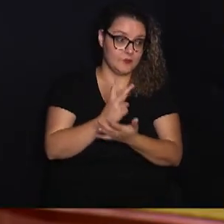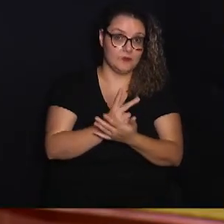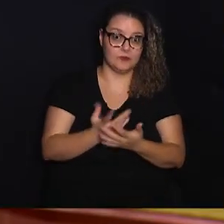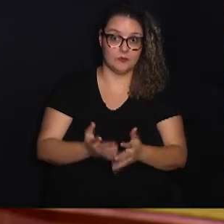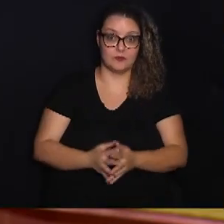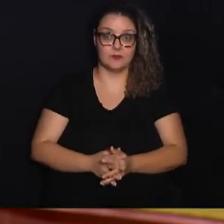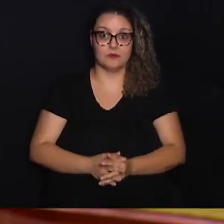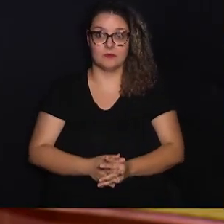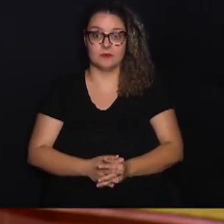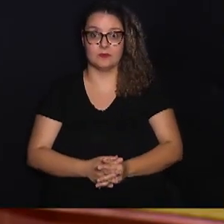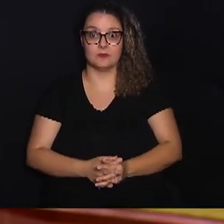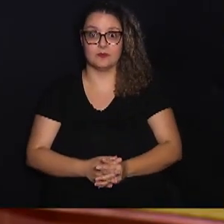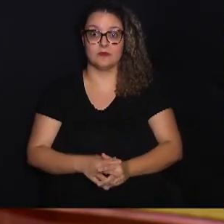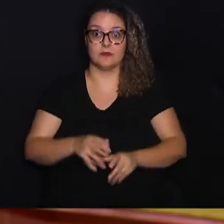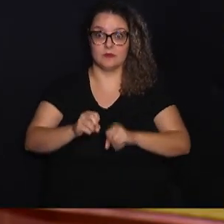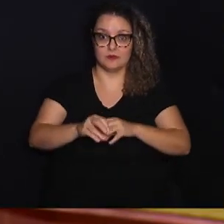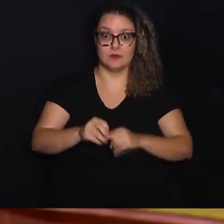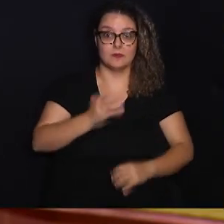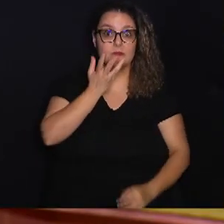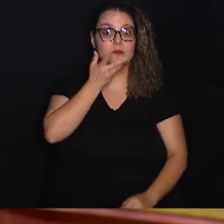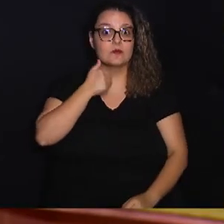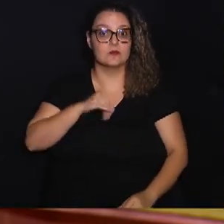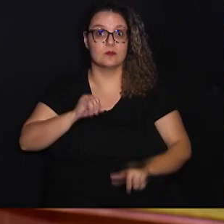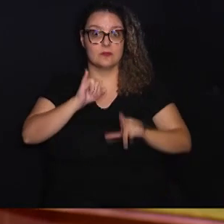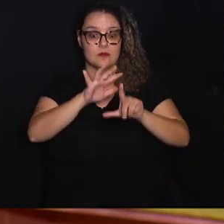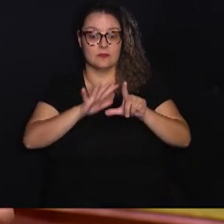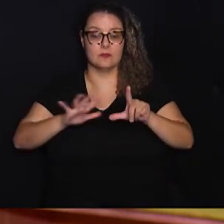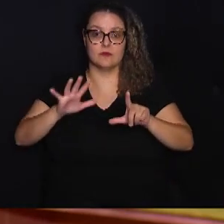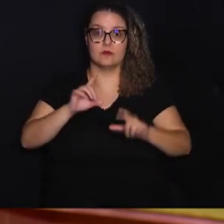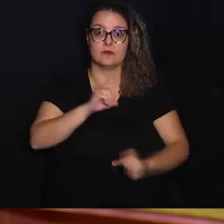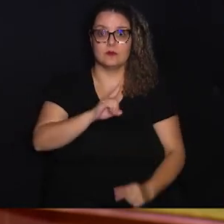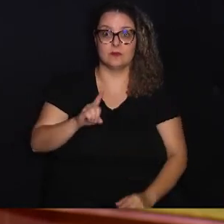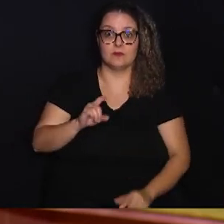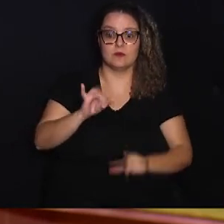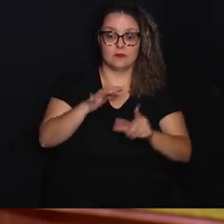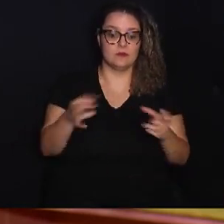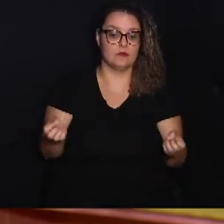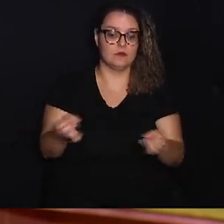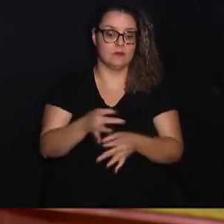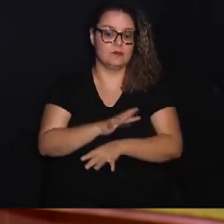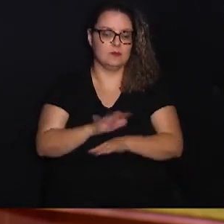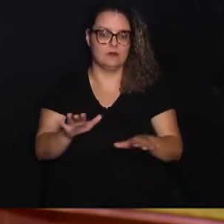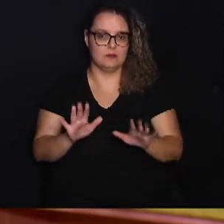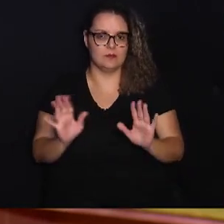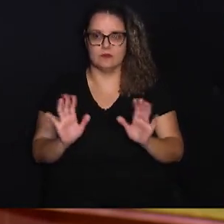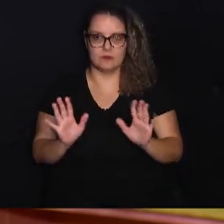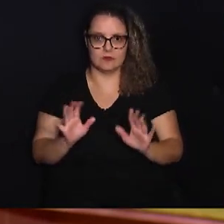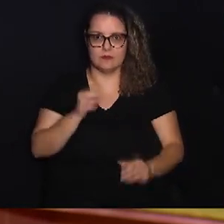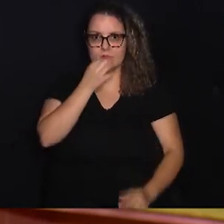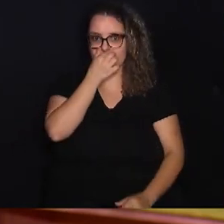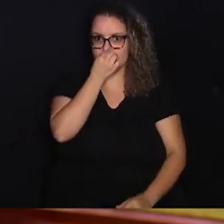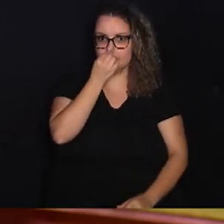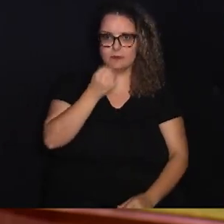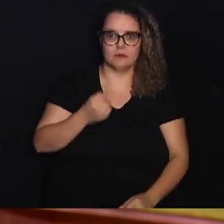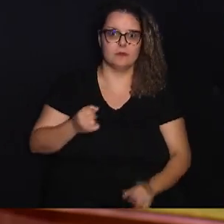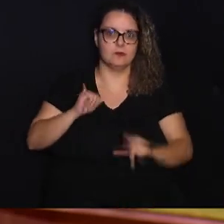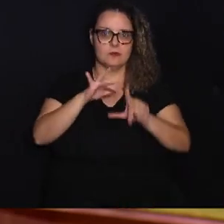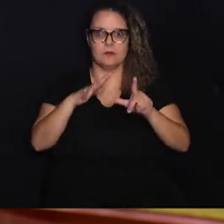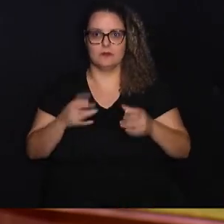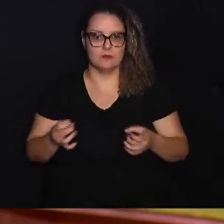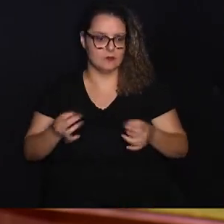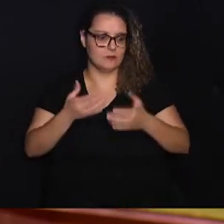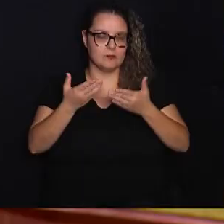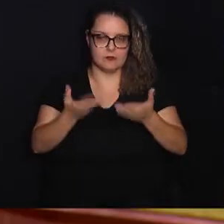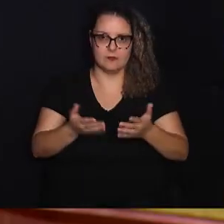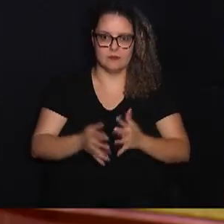trazer, educar as crianças pelas imagens. E não trazer uma imagem pronta. Então, mesmo que a gente traga uma imagem pronta,